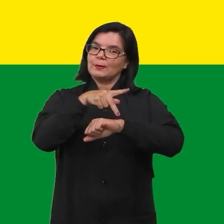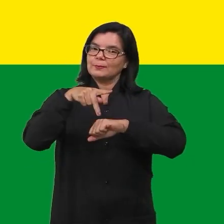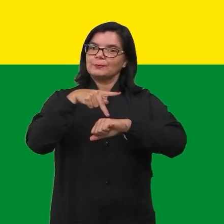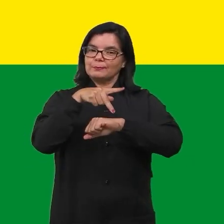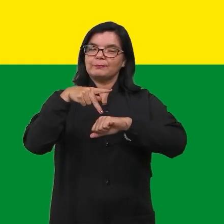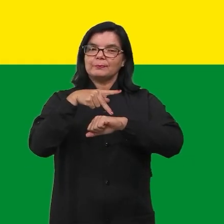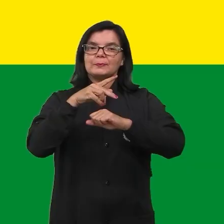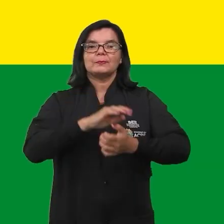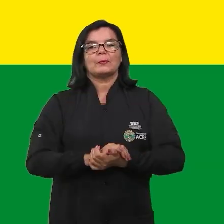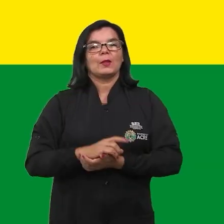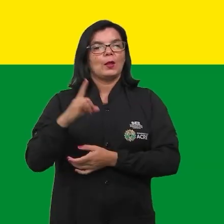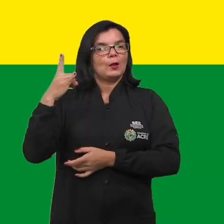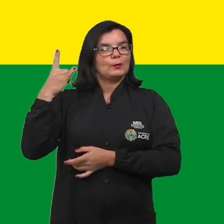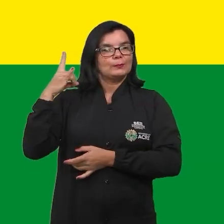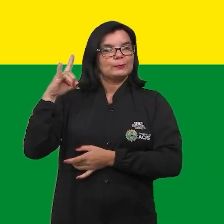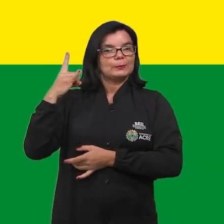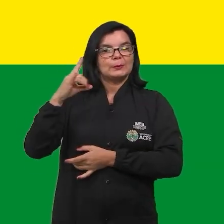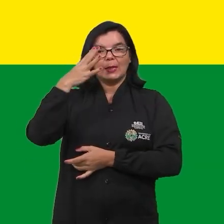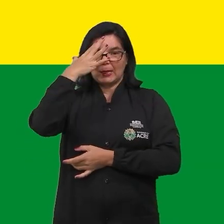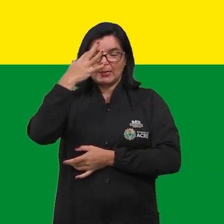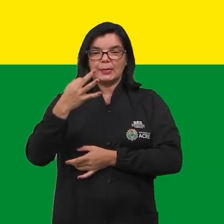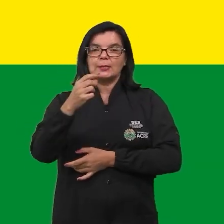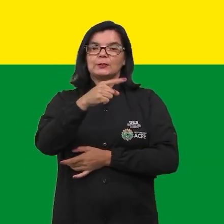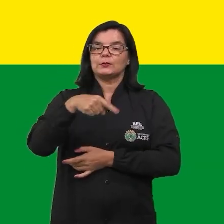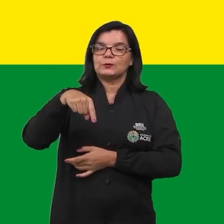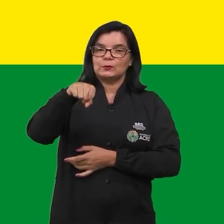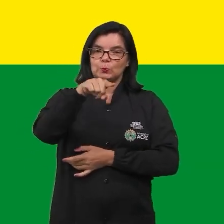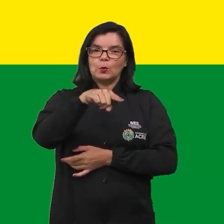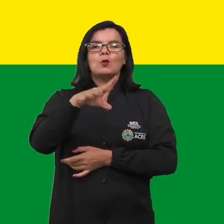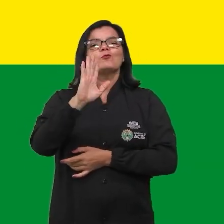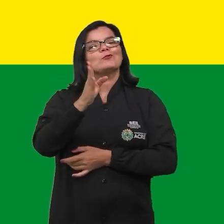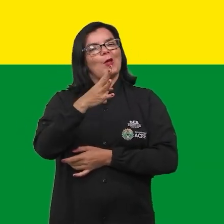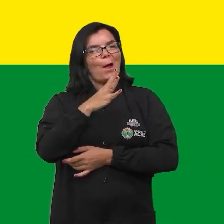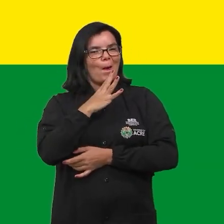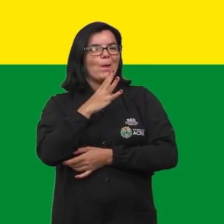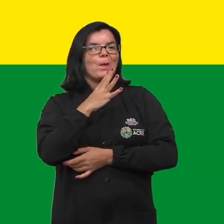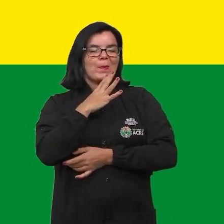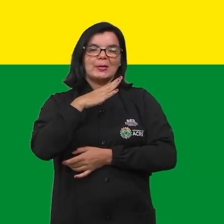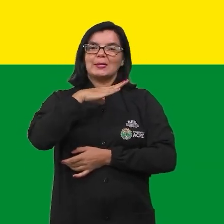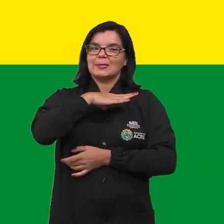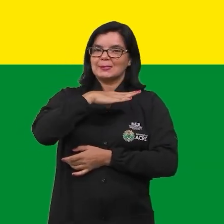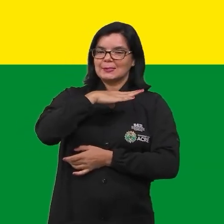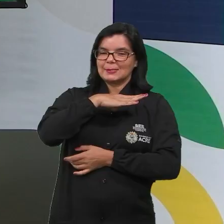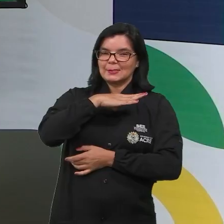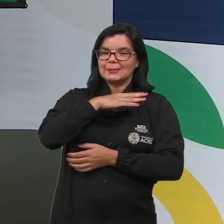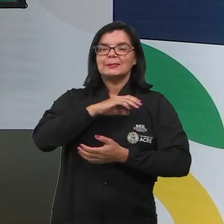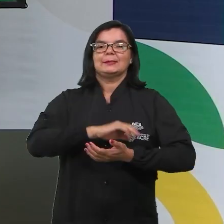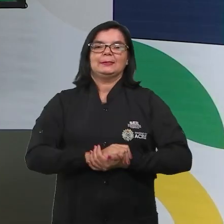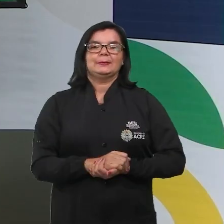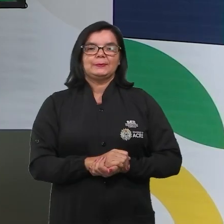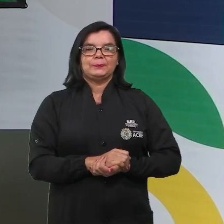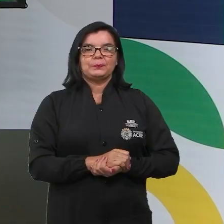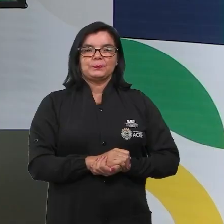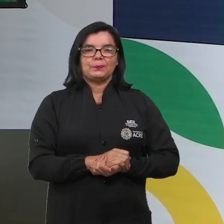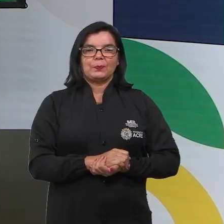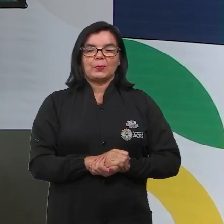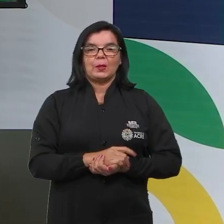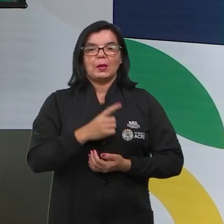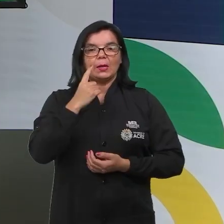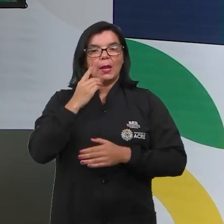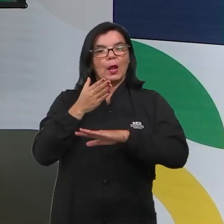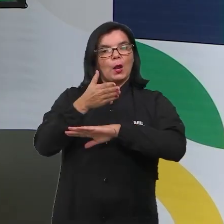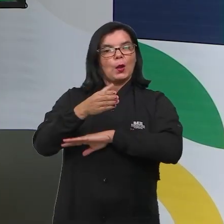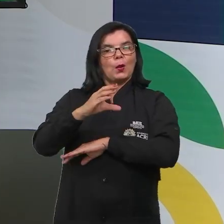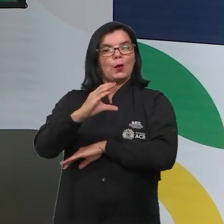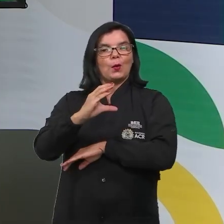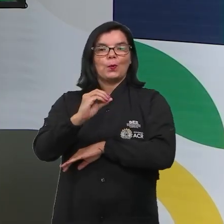né? Bolívia, certamente muitos de vocês já conheceram algumas cidades da Bolívia, como né, que seria ali a Cobija,